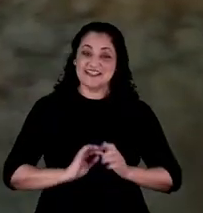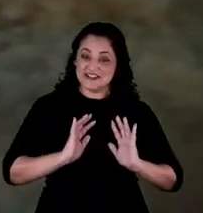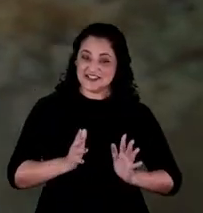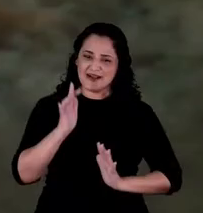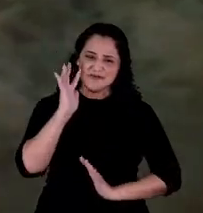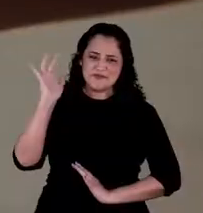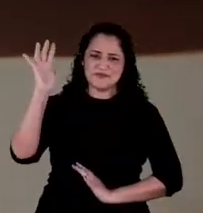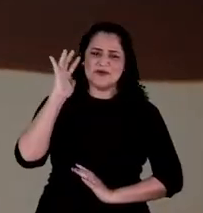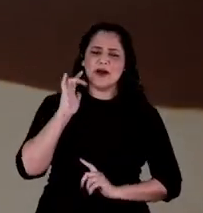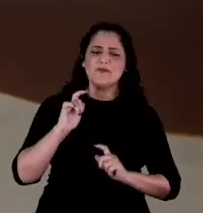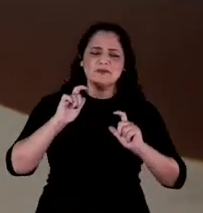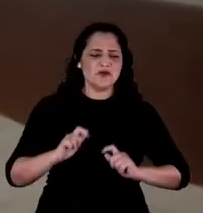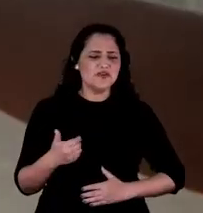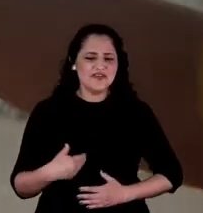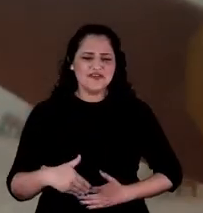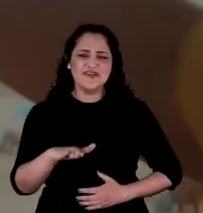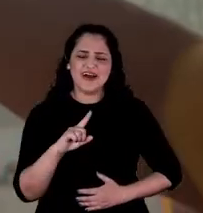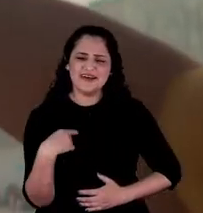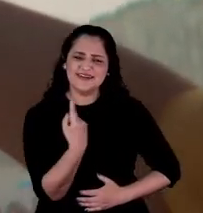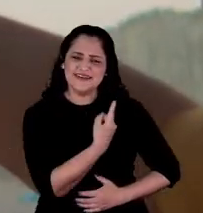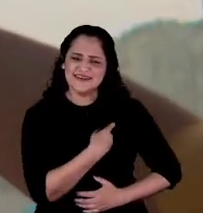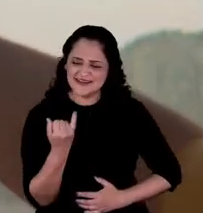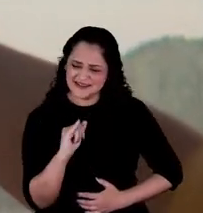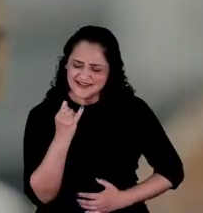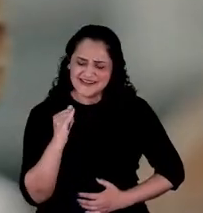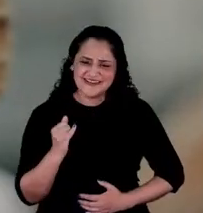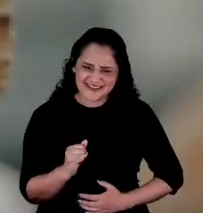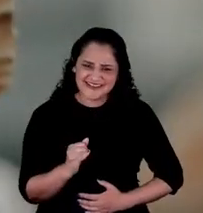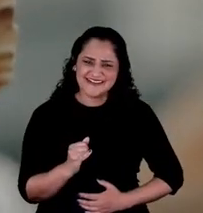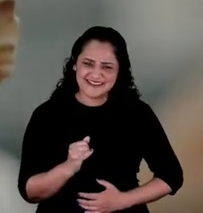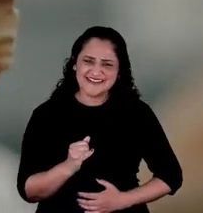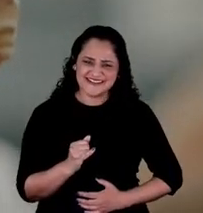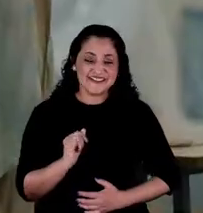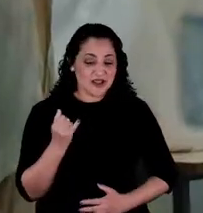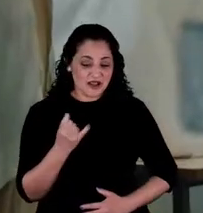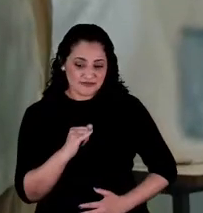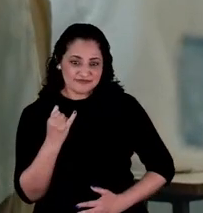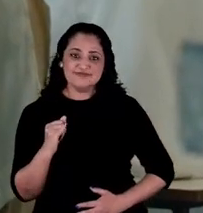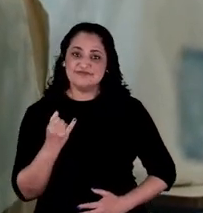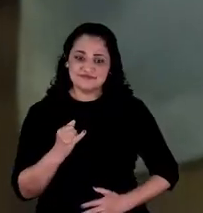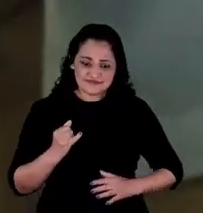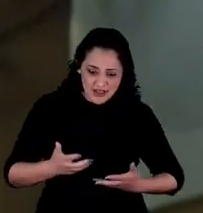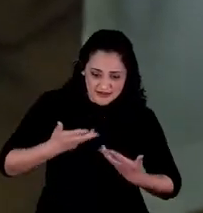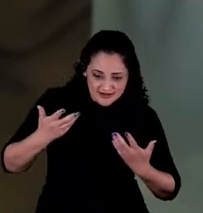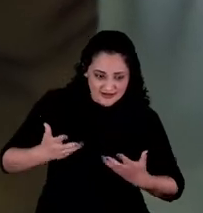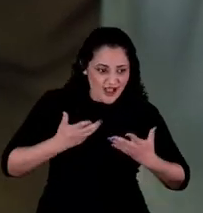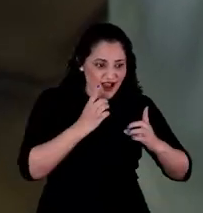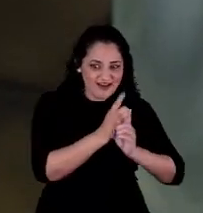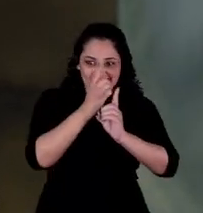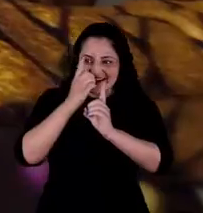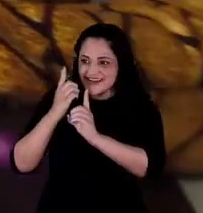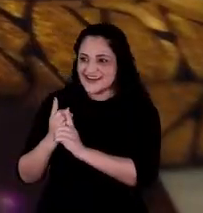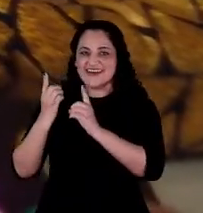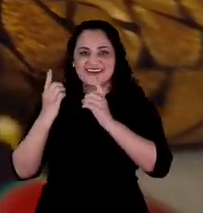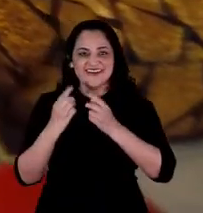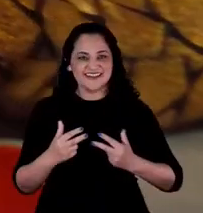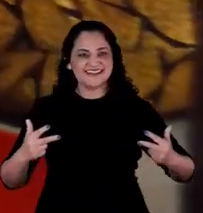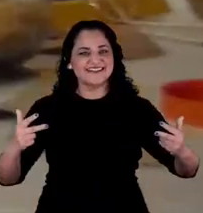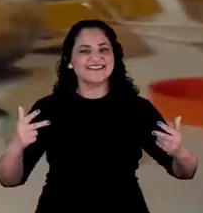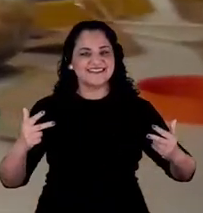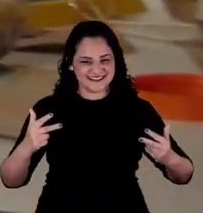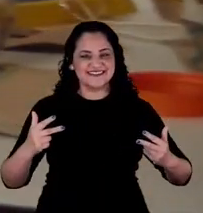já parou para pensar Para onde vai a nossa energia a nossa energia incentiva descobertas